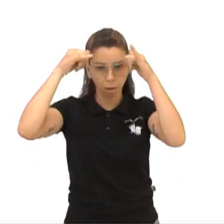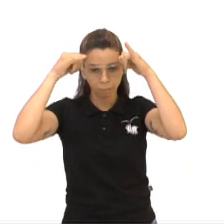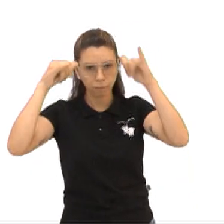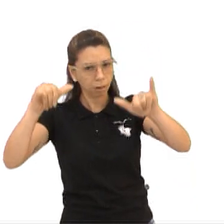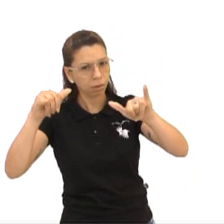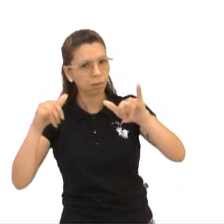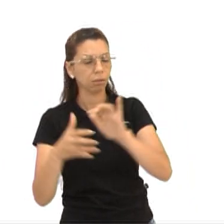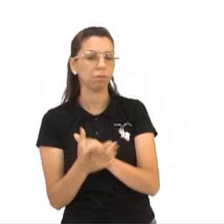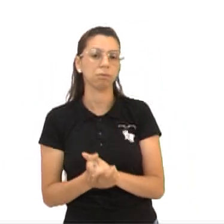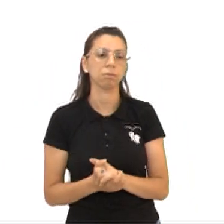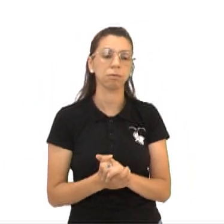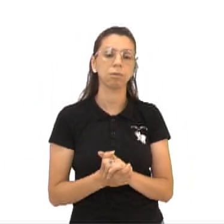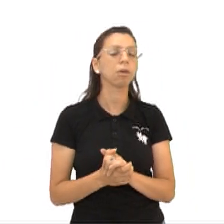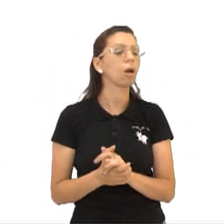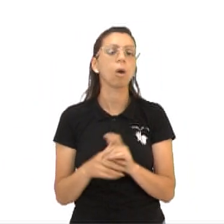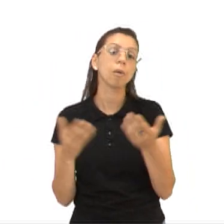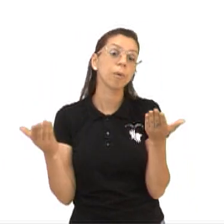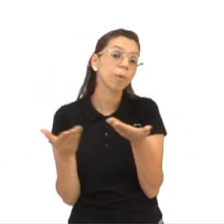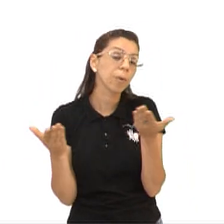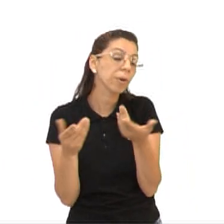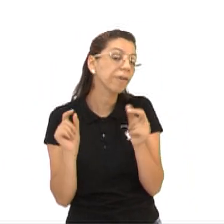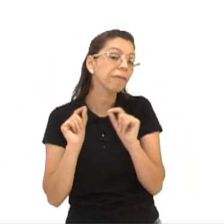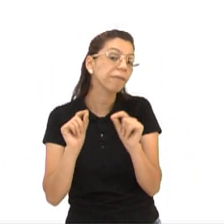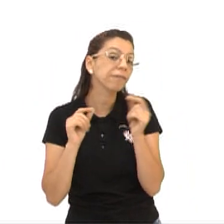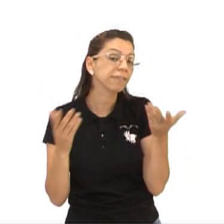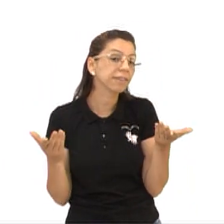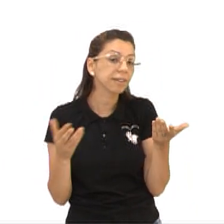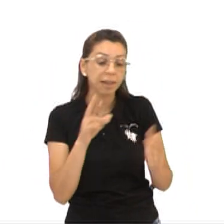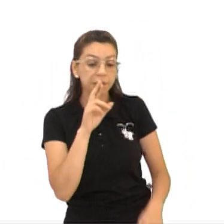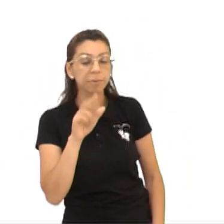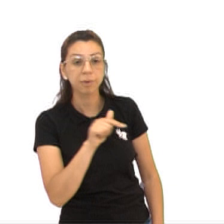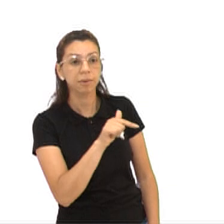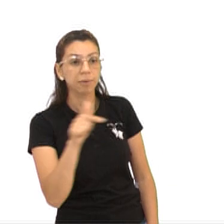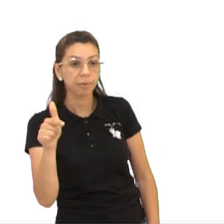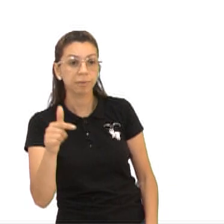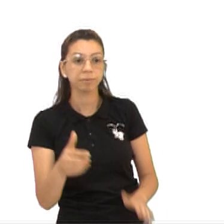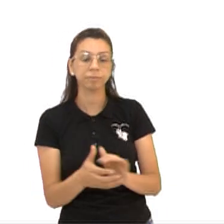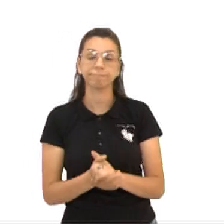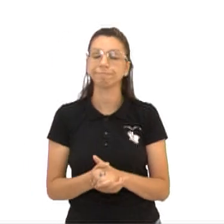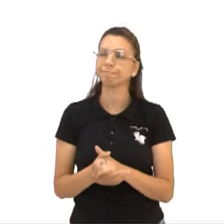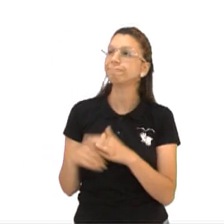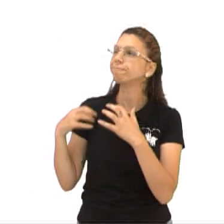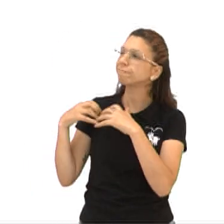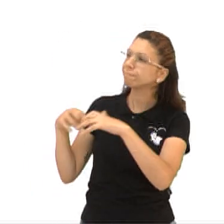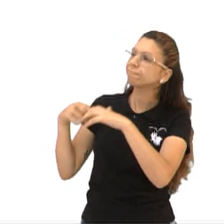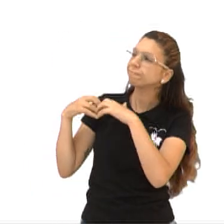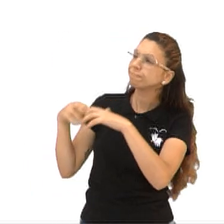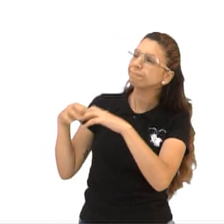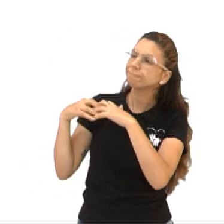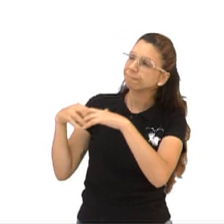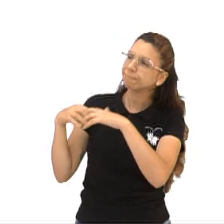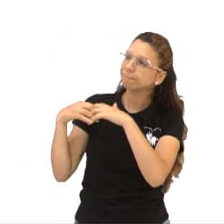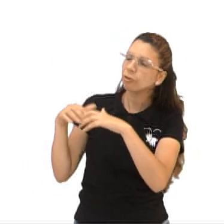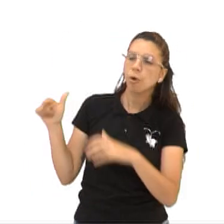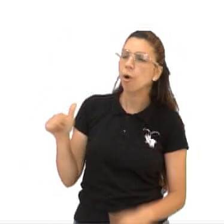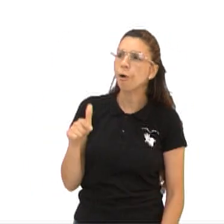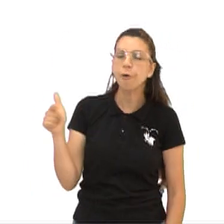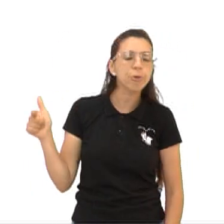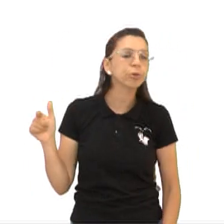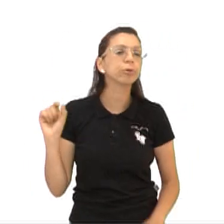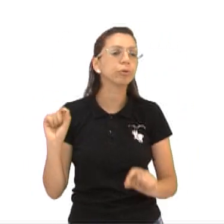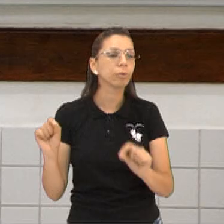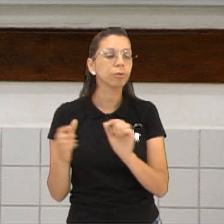vacas. E o que faremos? Responde a outra vaca. Daí elas pensam e depois a outra chega à